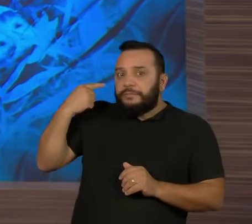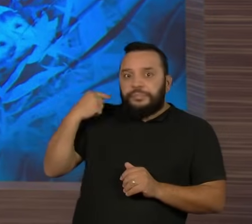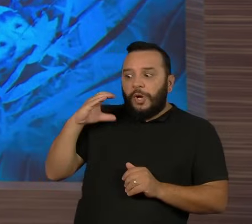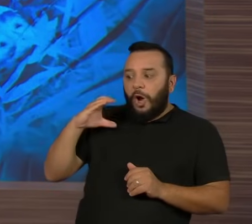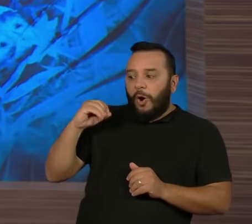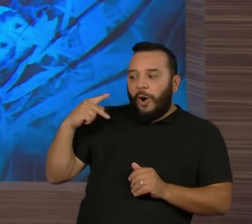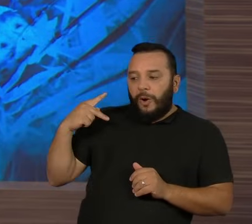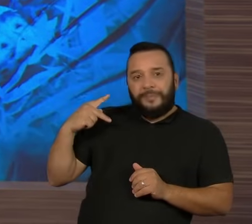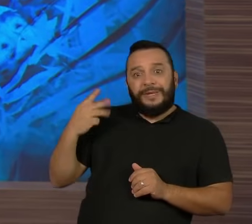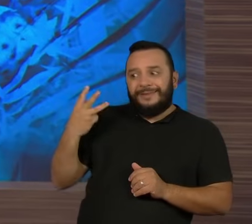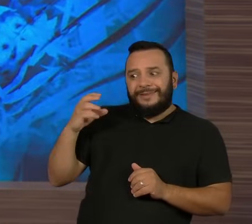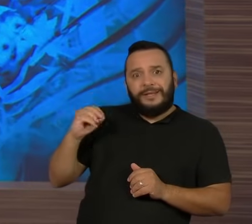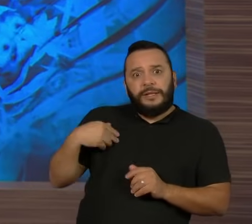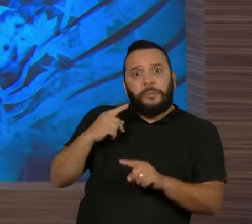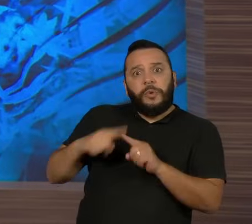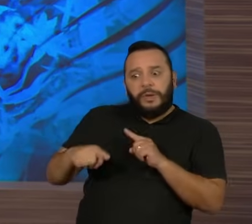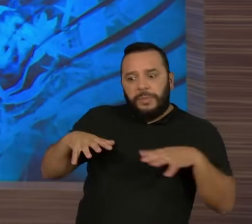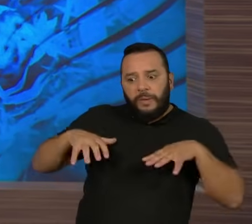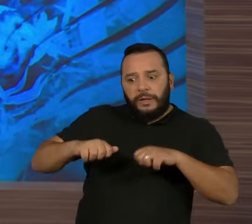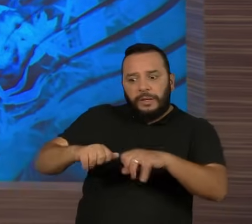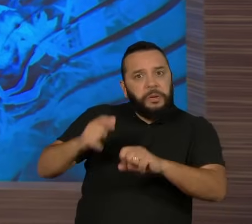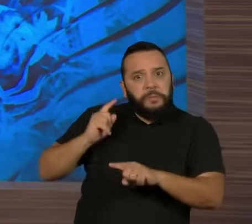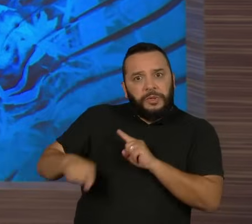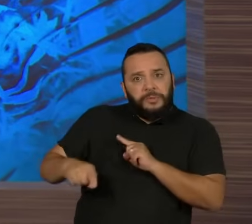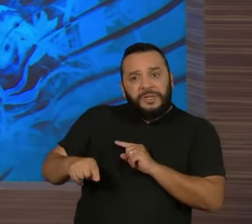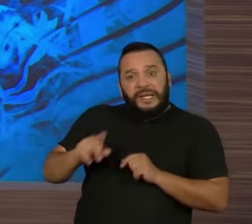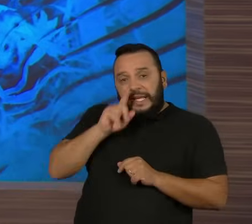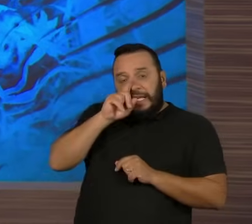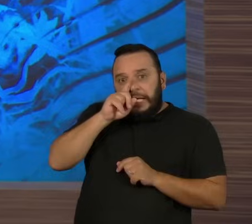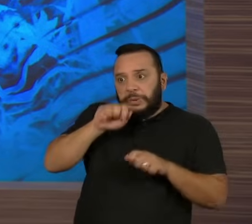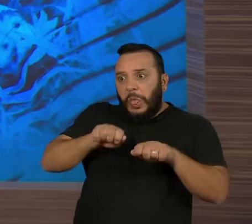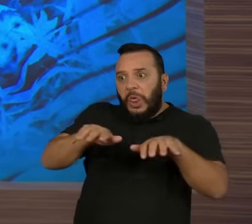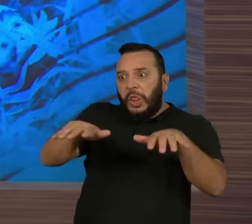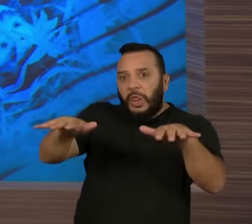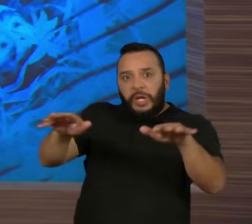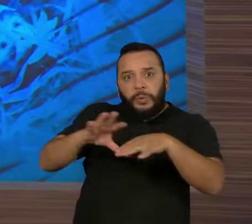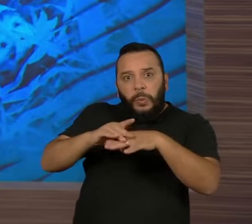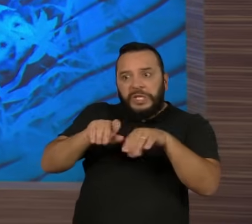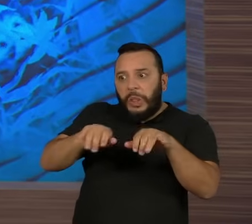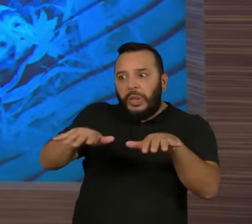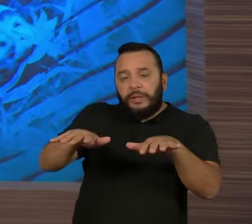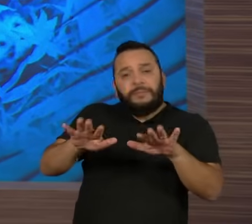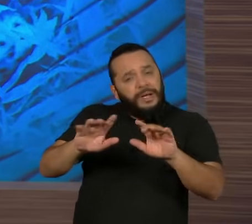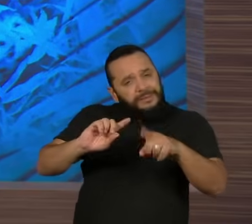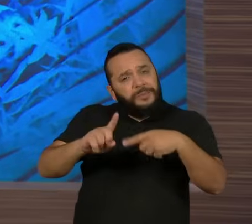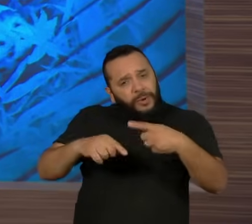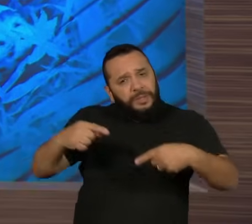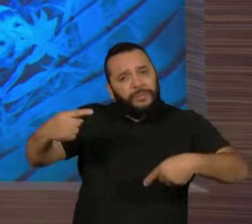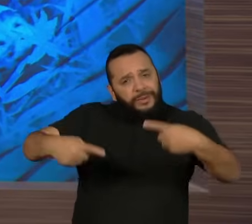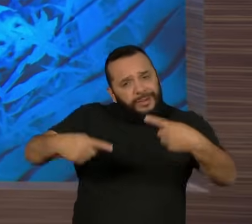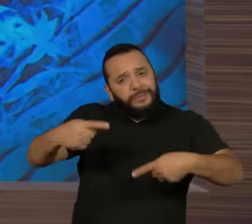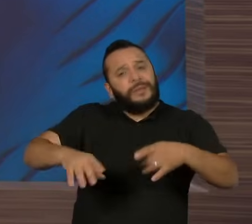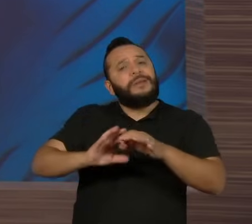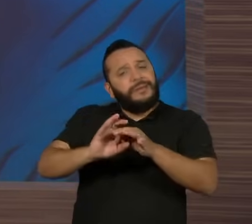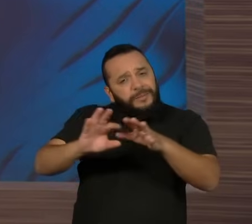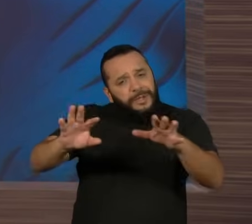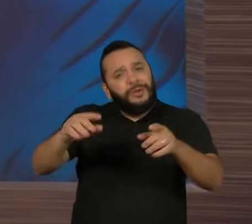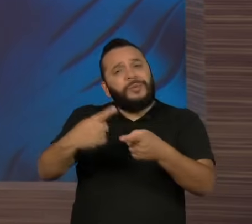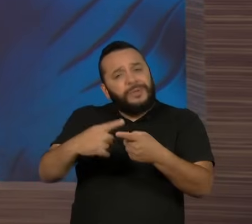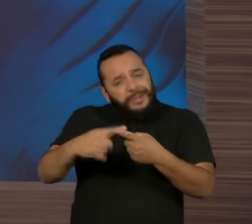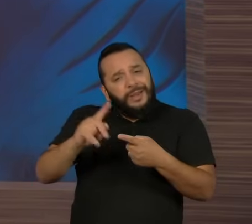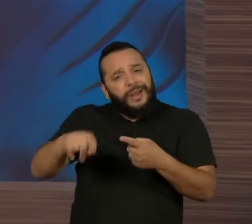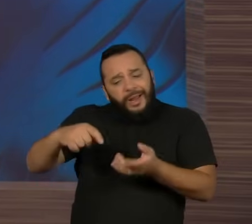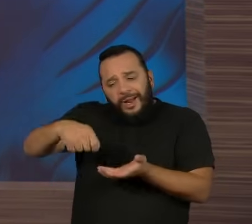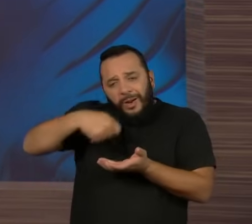de contaminação. Mas, depois da polêmica, foi liberado por ser um fruto saudável, típico da cultura alimentar